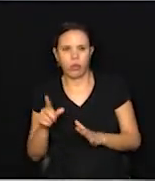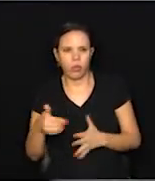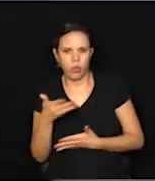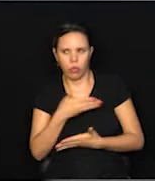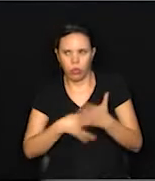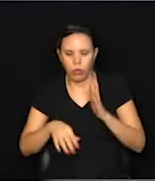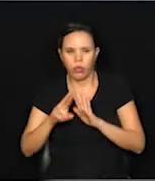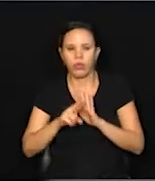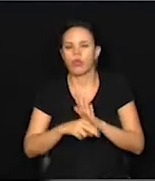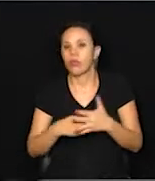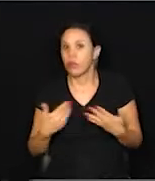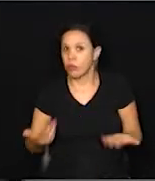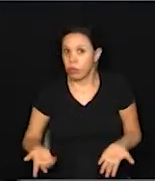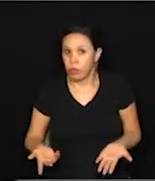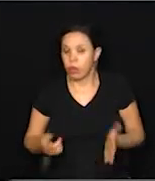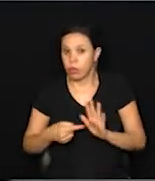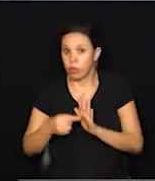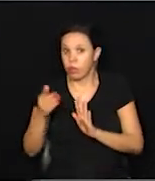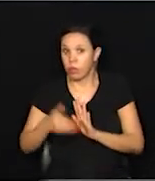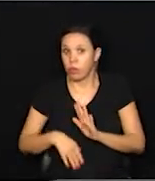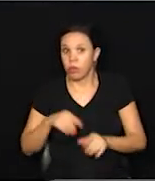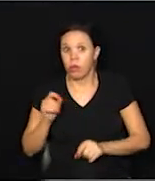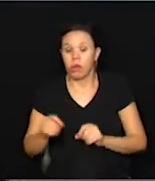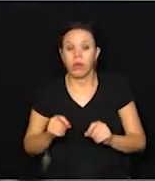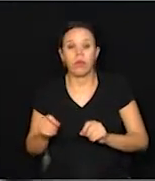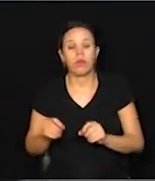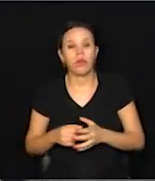medidas. Mas isso mostra que,